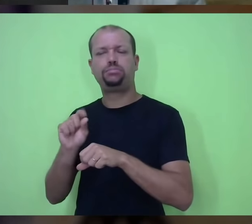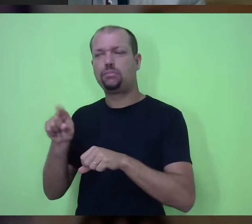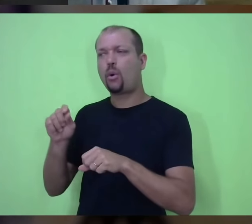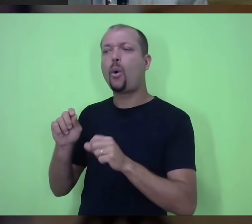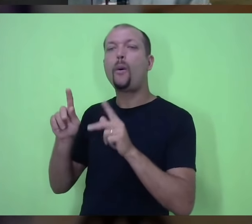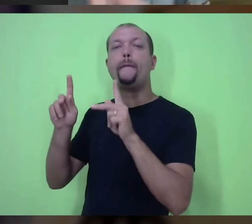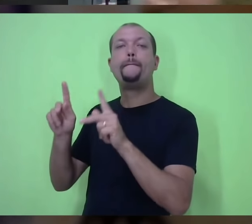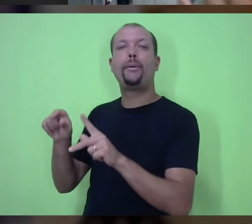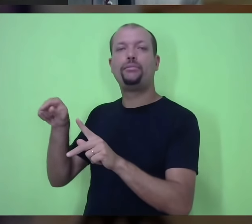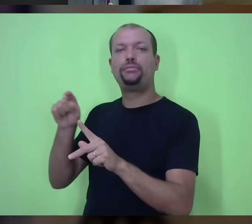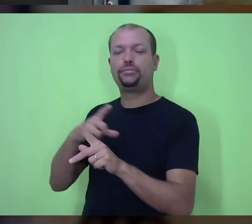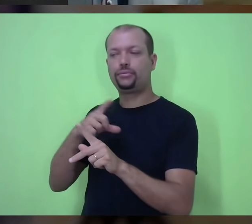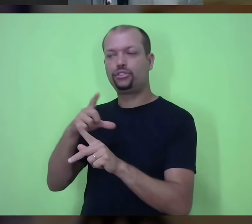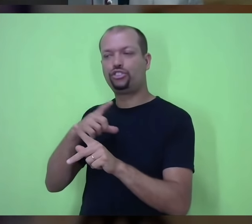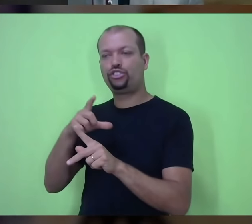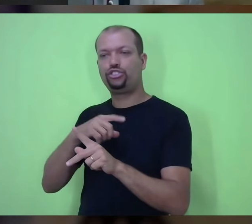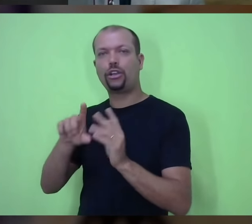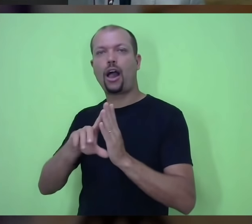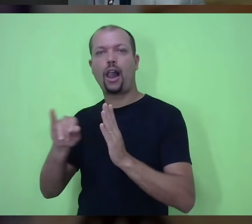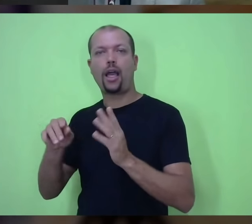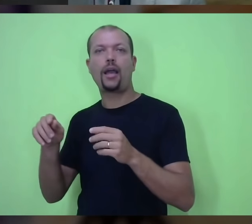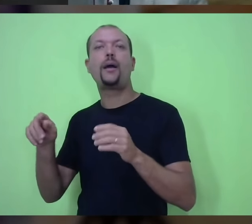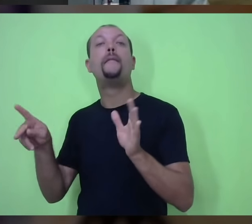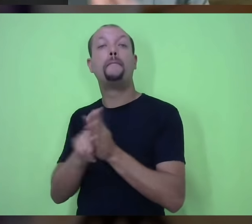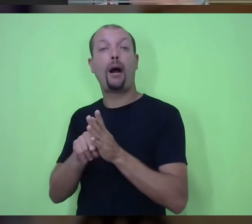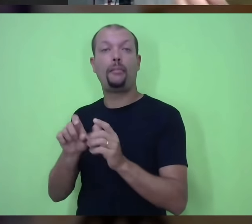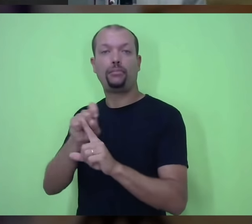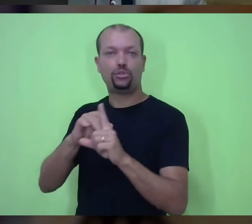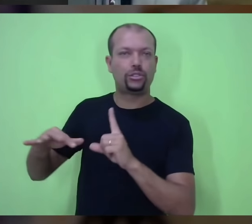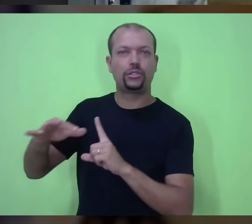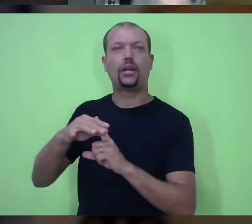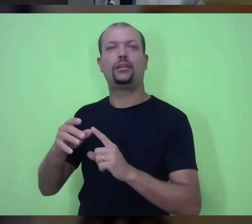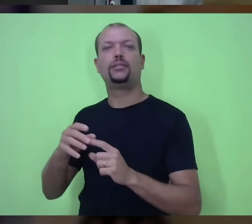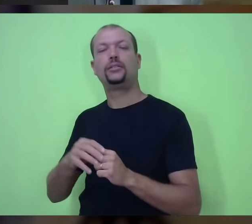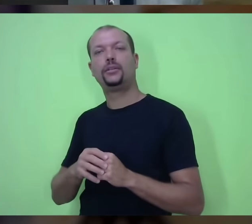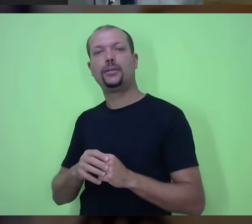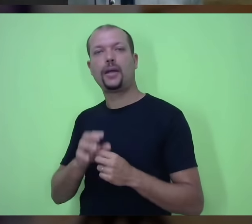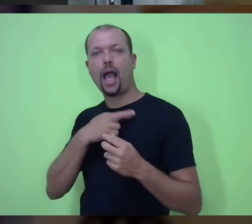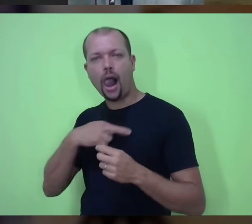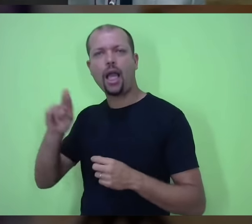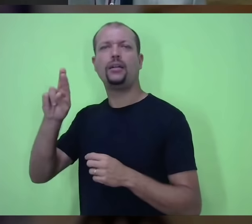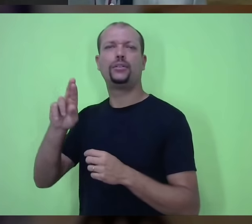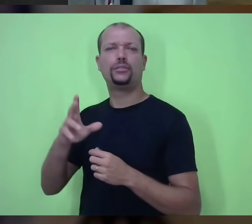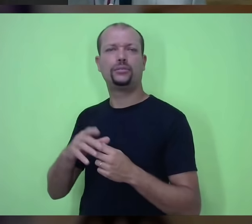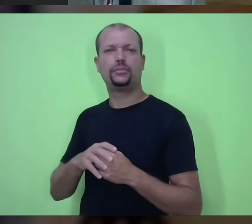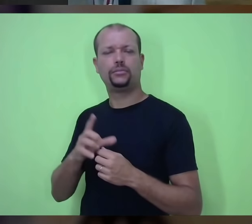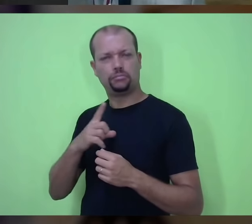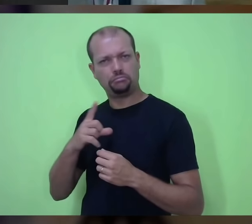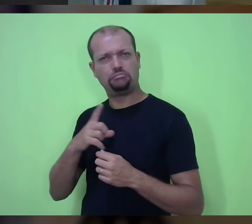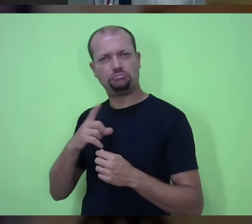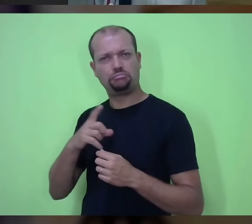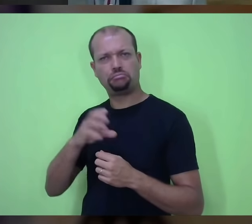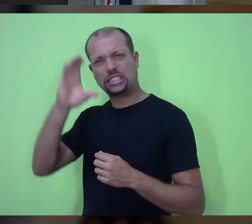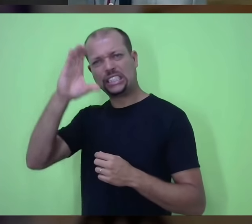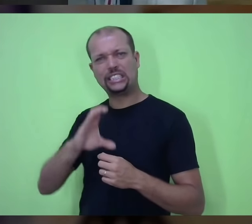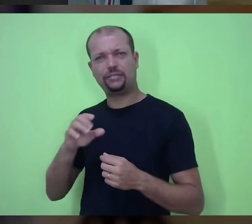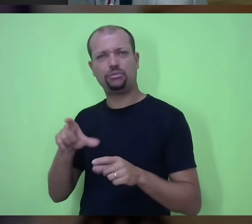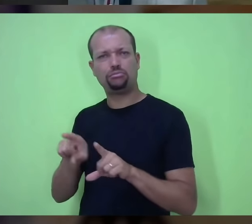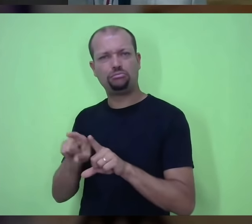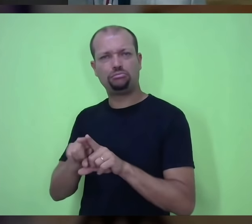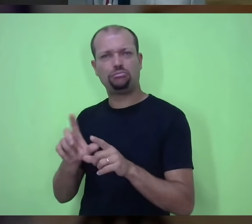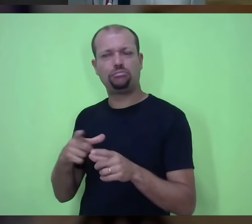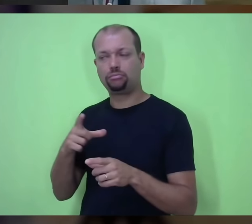eles eram uma nação e possuíam um sistema de gestão nacional, religioso, cívico, que justamente exemplificava em cada um dos pontos o